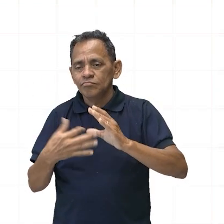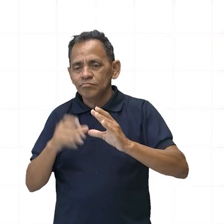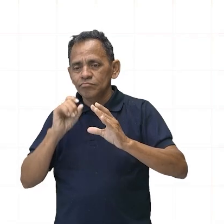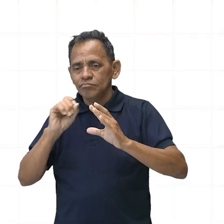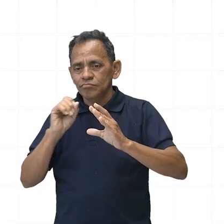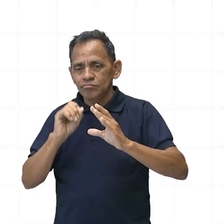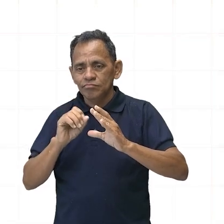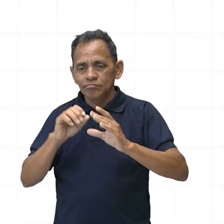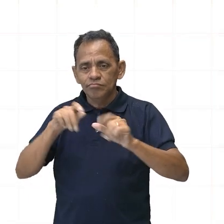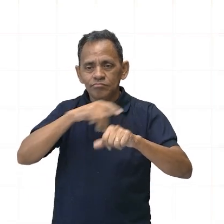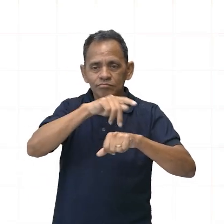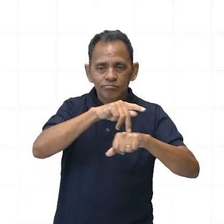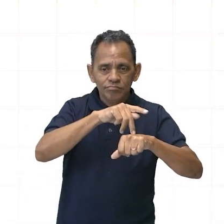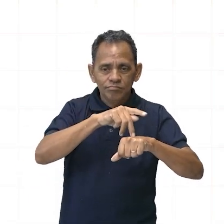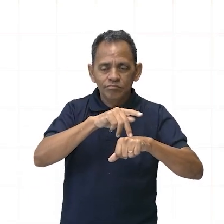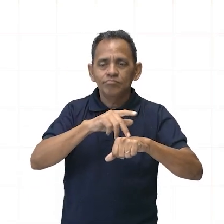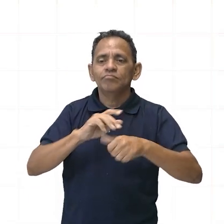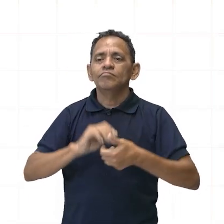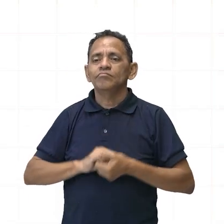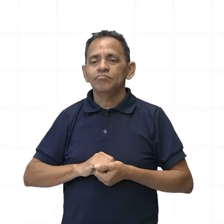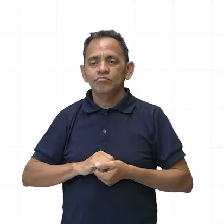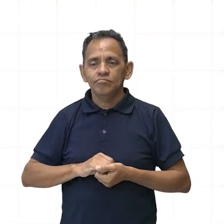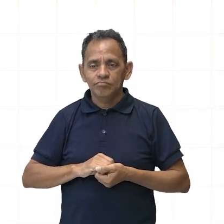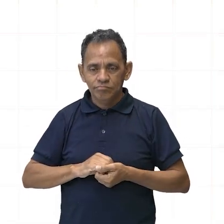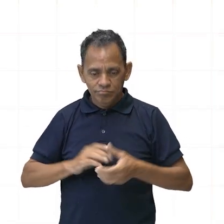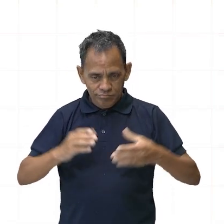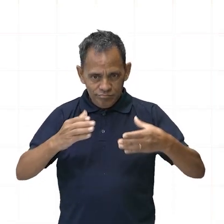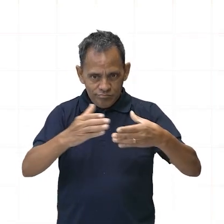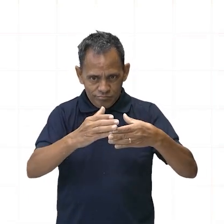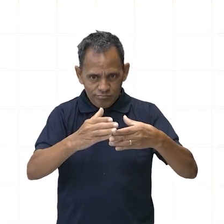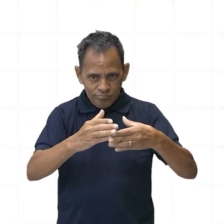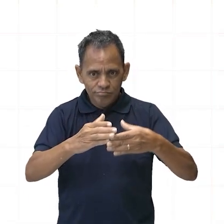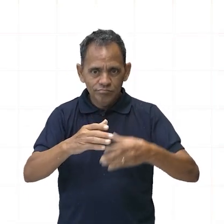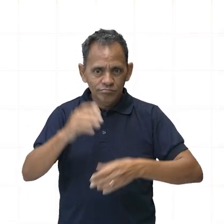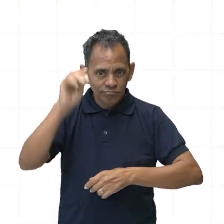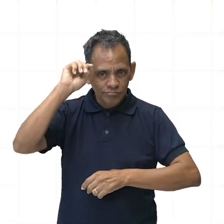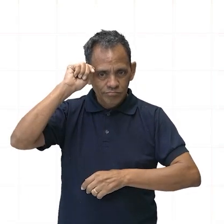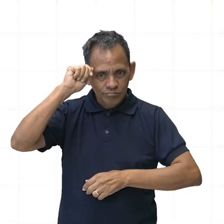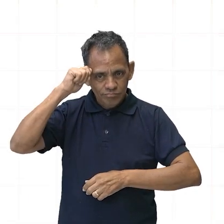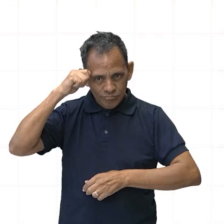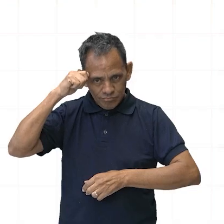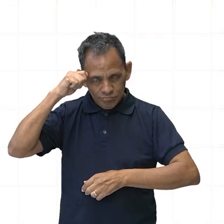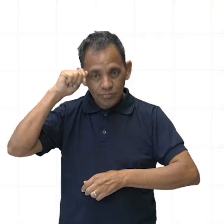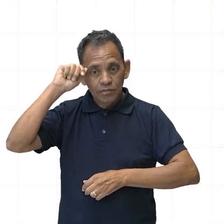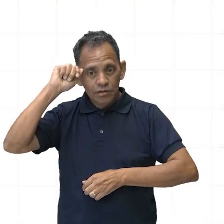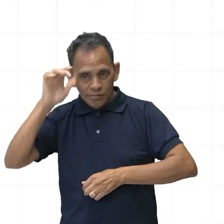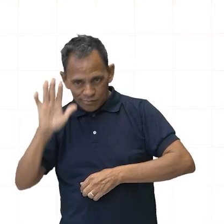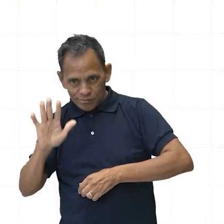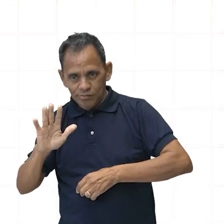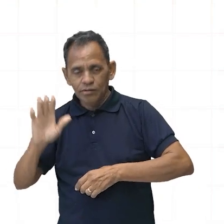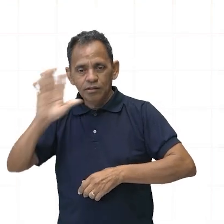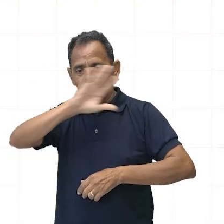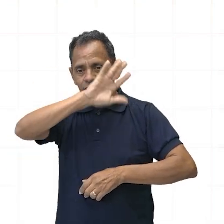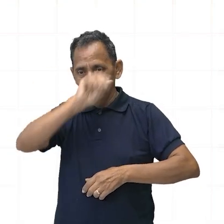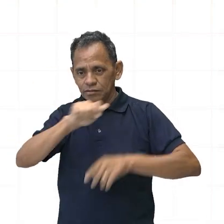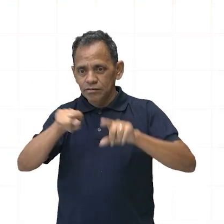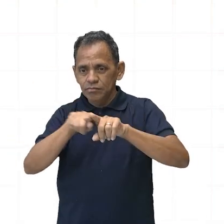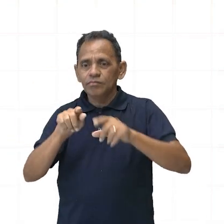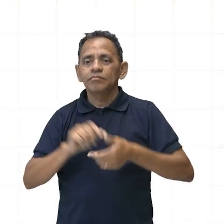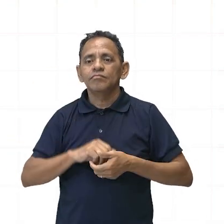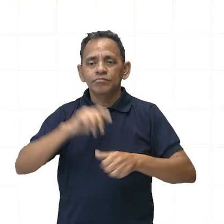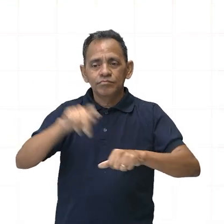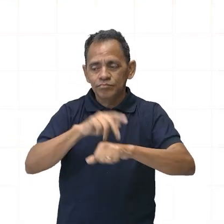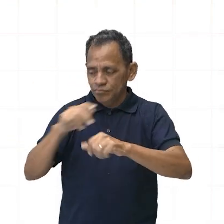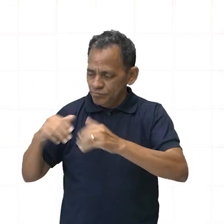dos países que compõem a Ásia, gente, a gente observa que vários países são considerados países emergentes. Então,